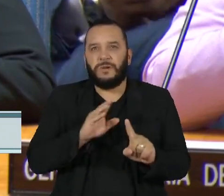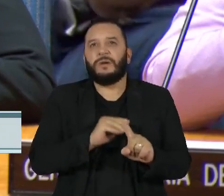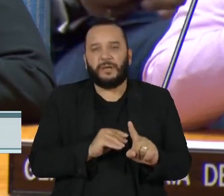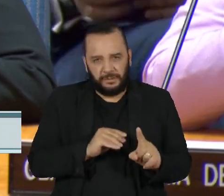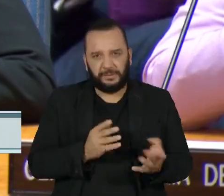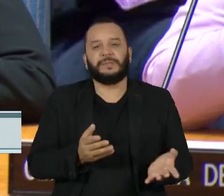de guerra